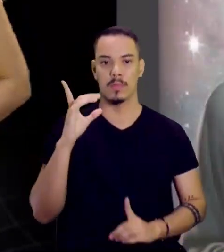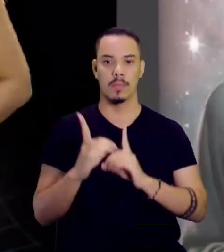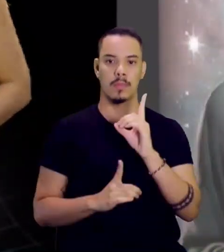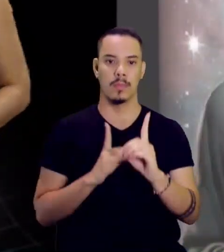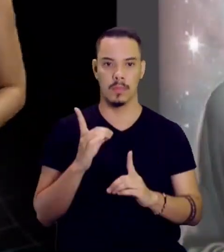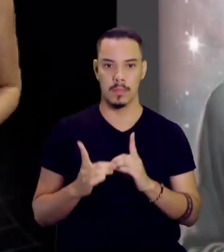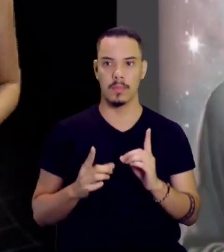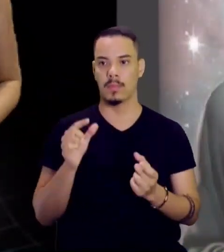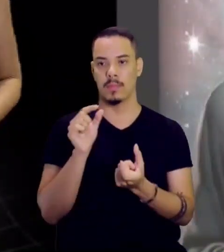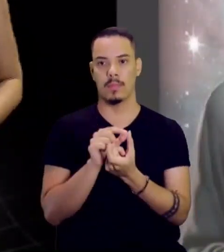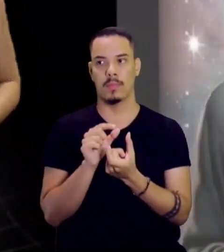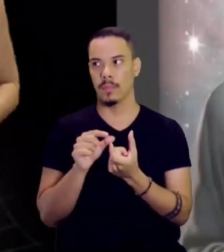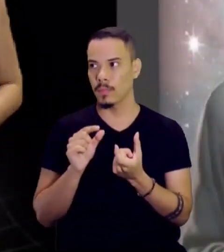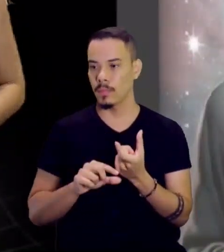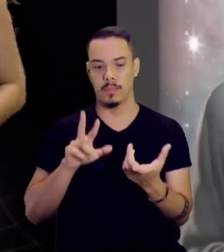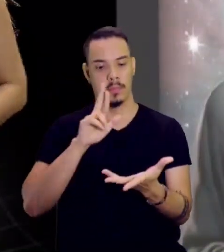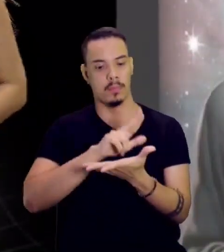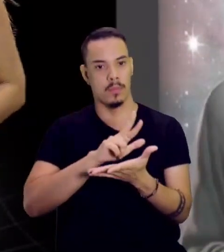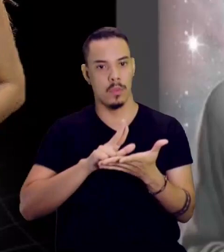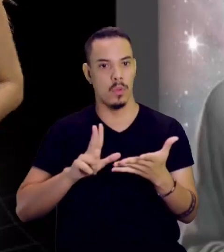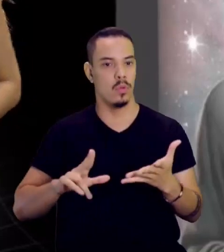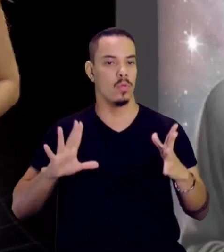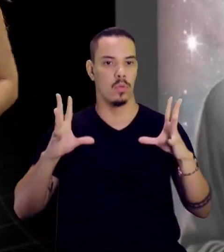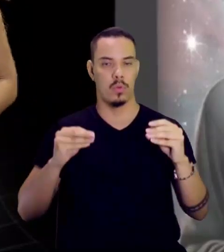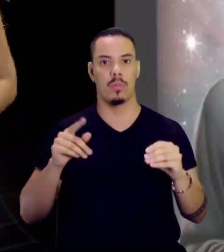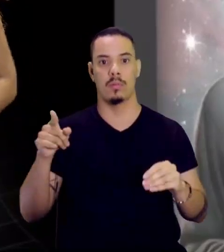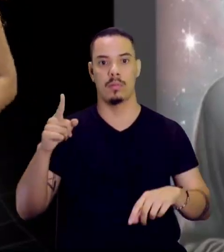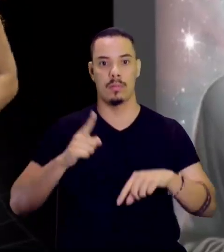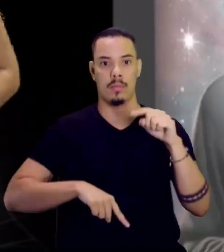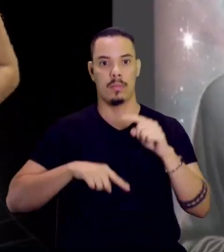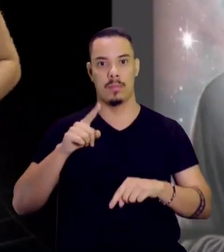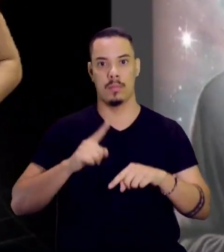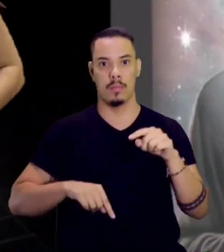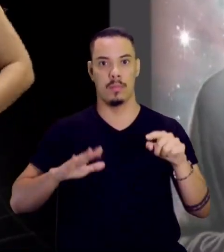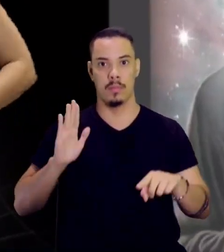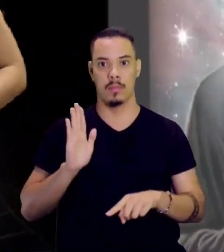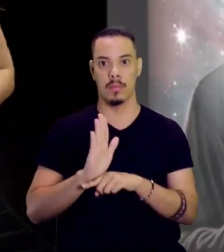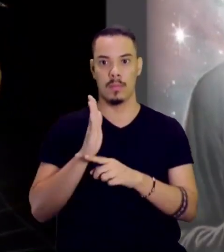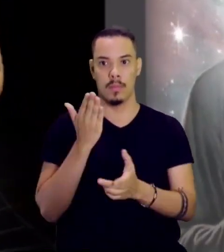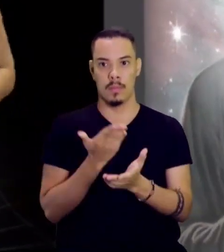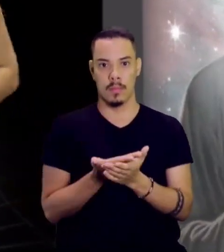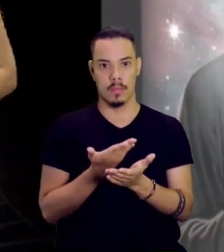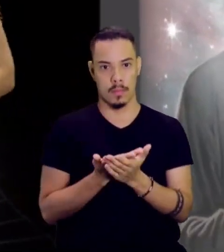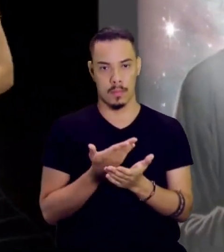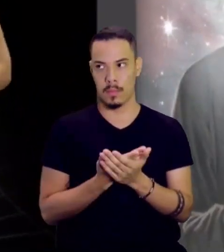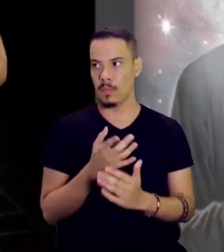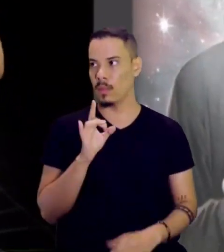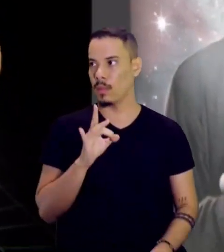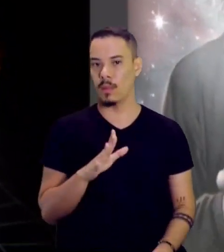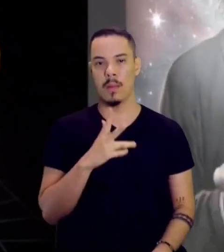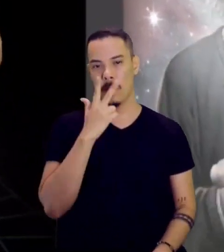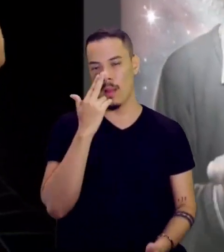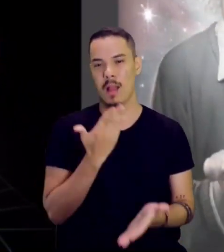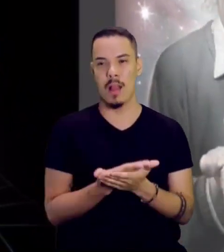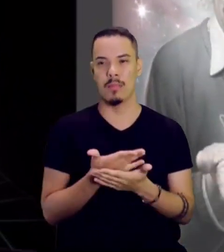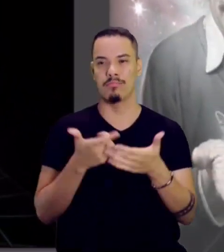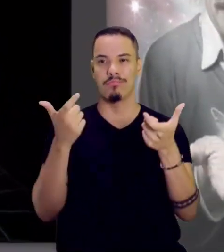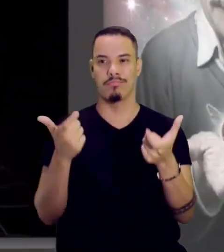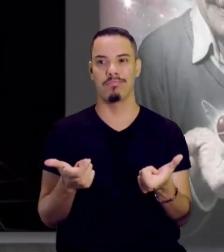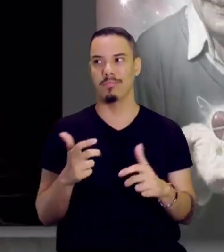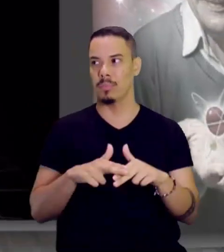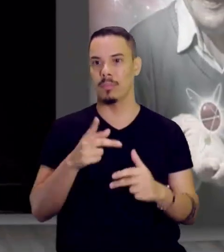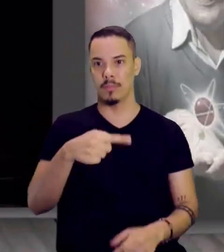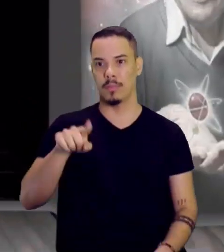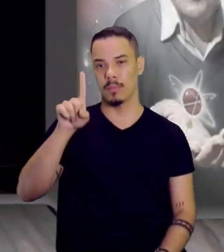das unidades de medida e tudo. Esse material é complementar para essa aula. Isso. Parece uma aula um pouquinho mais chata, então um vídeo